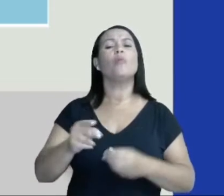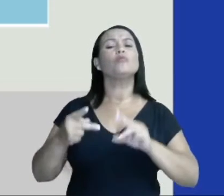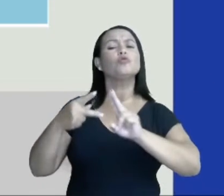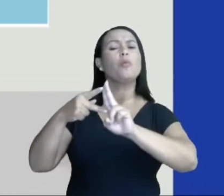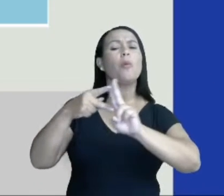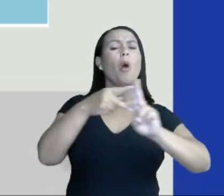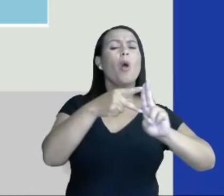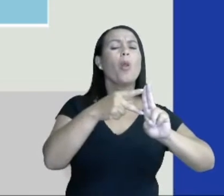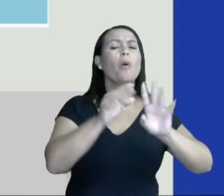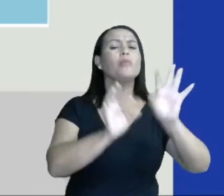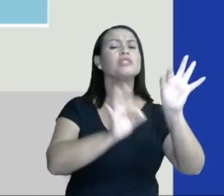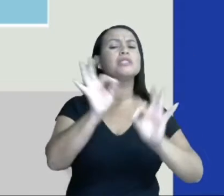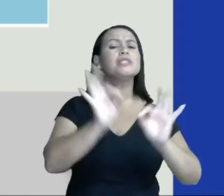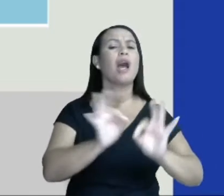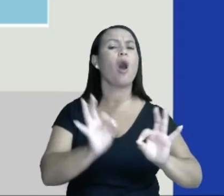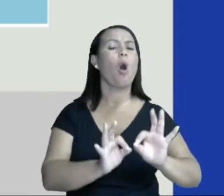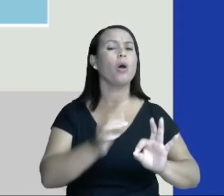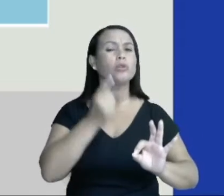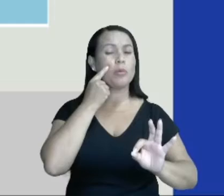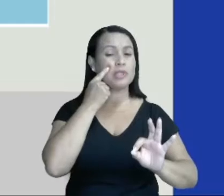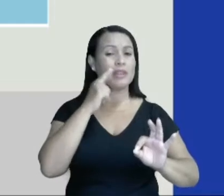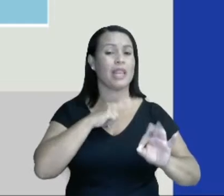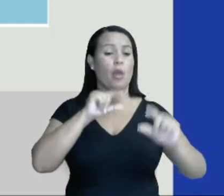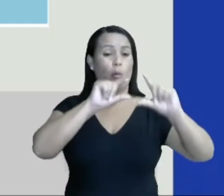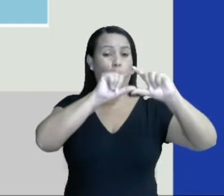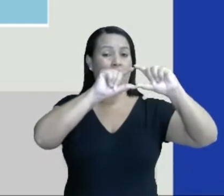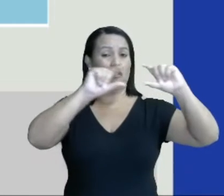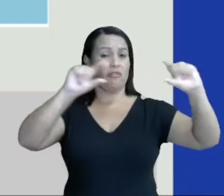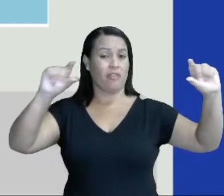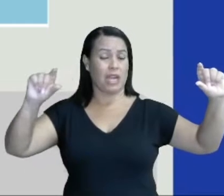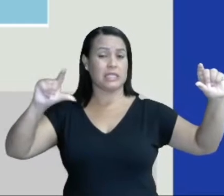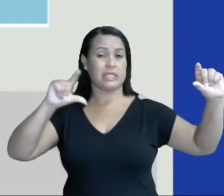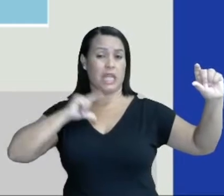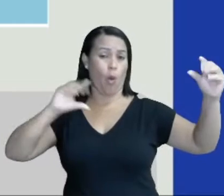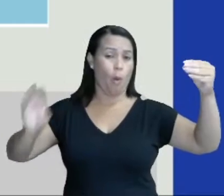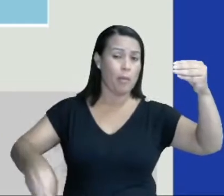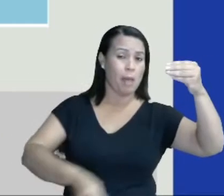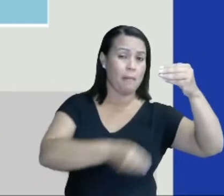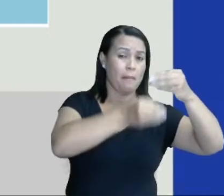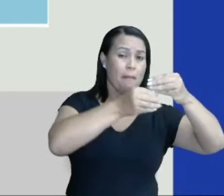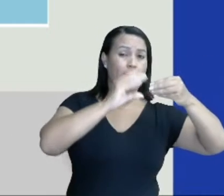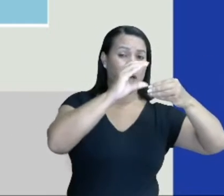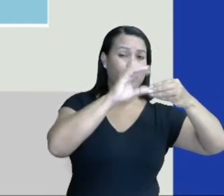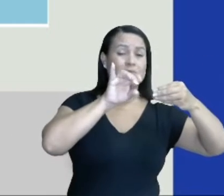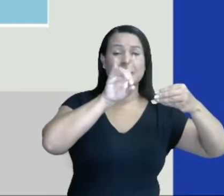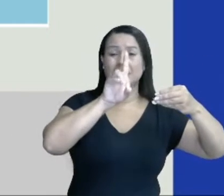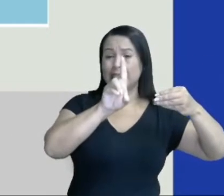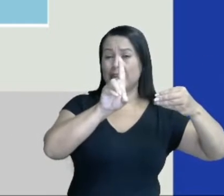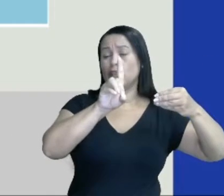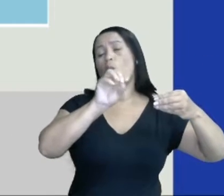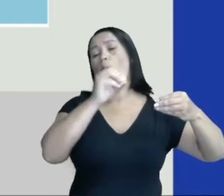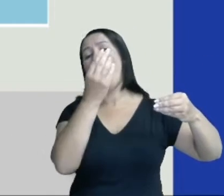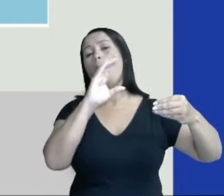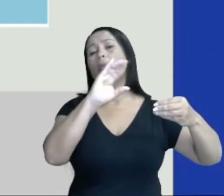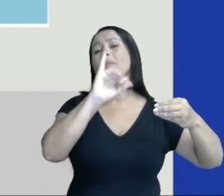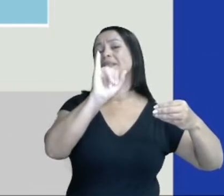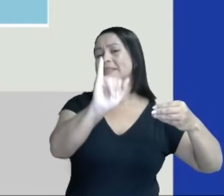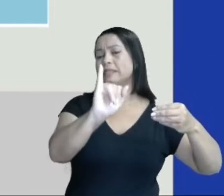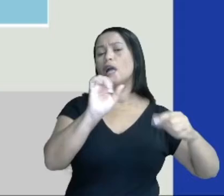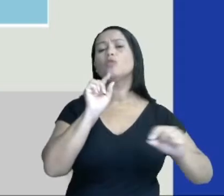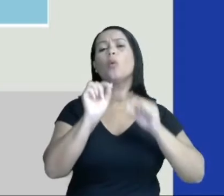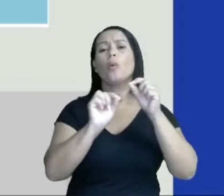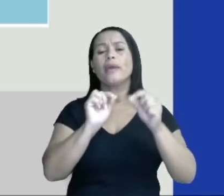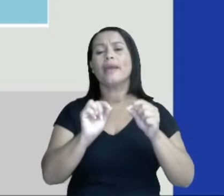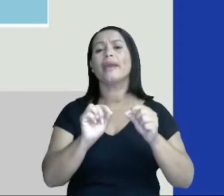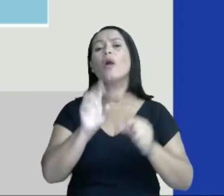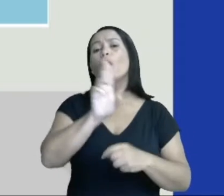ordem. Então, quando uma frase ela tem tanto um complemento direto quanto um complemento indireto, aí a